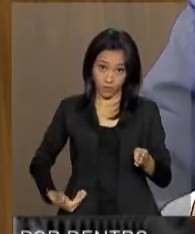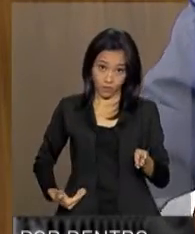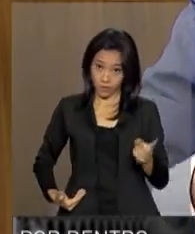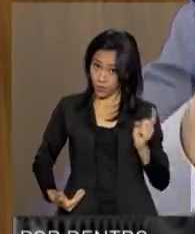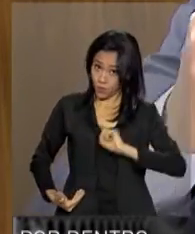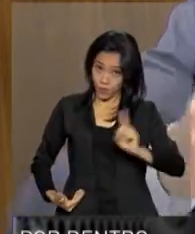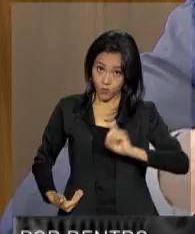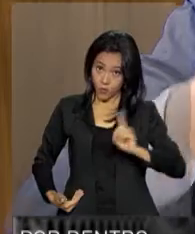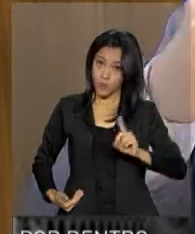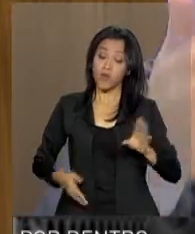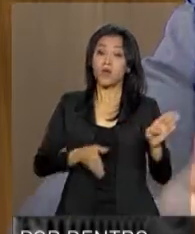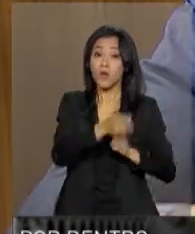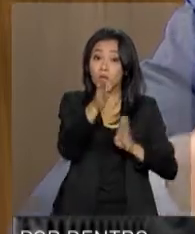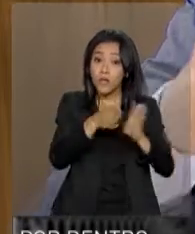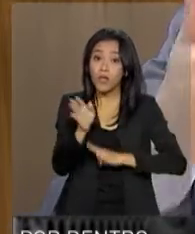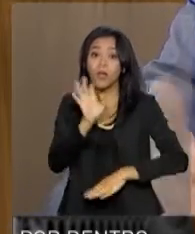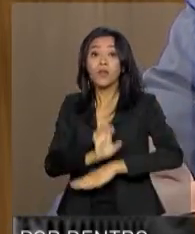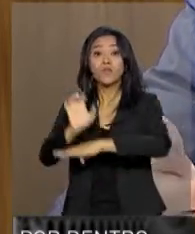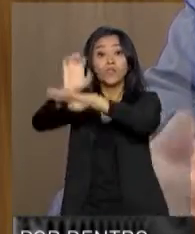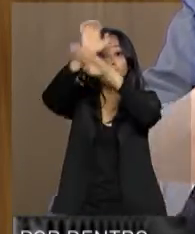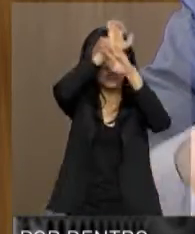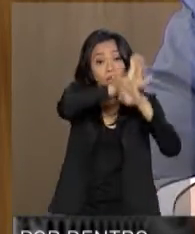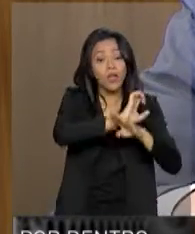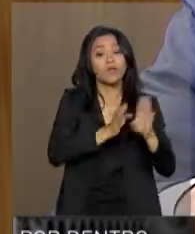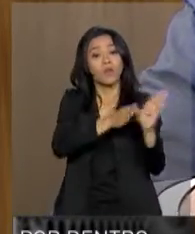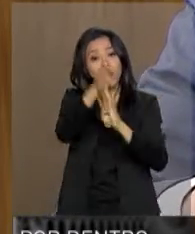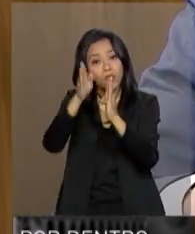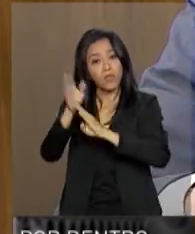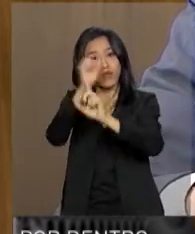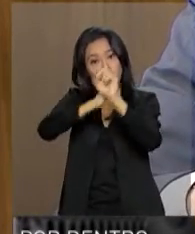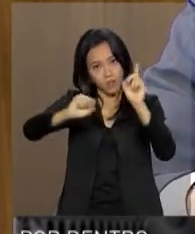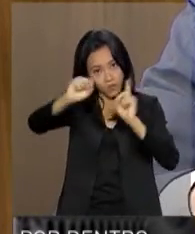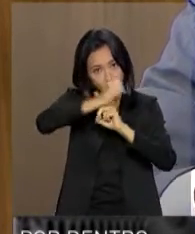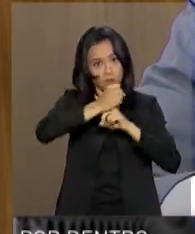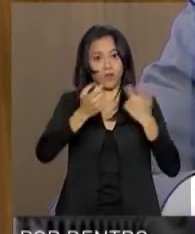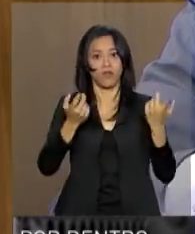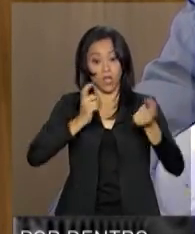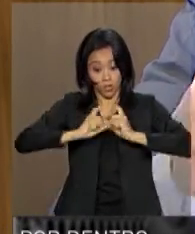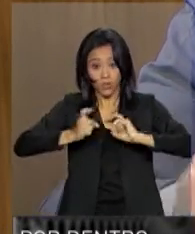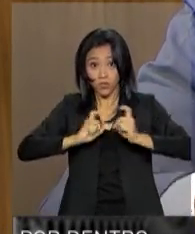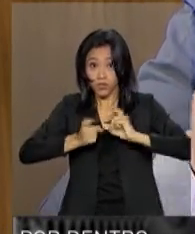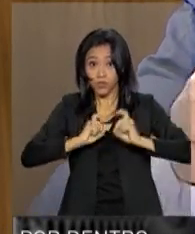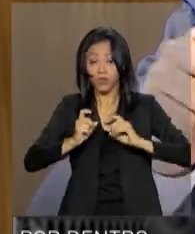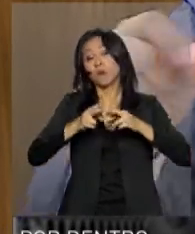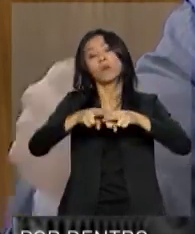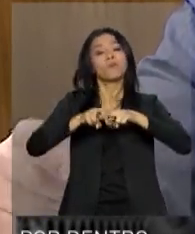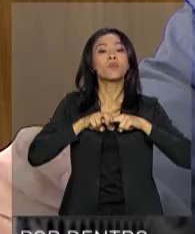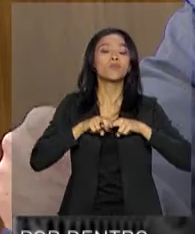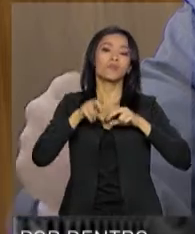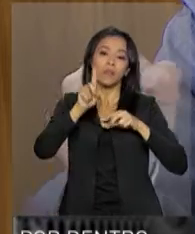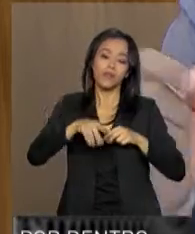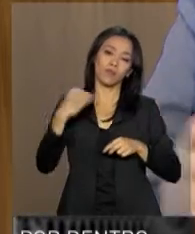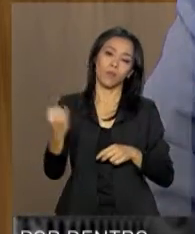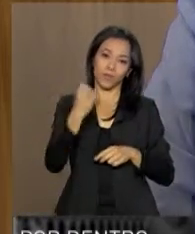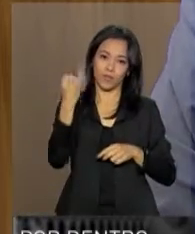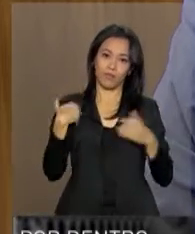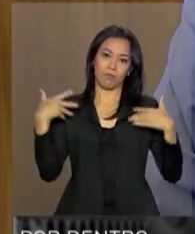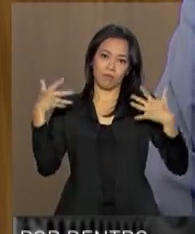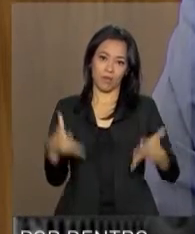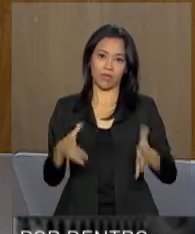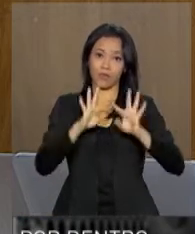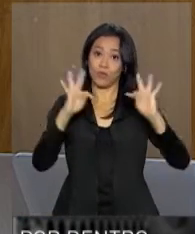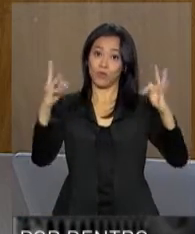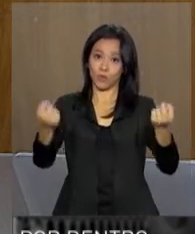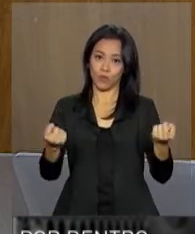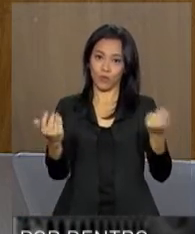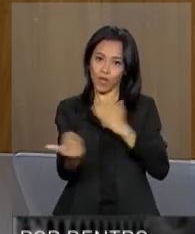governo é um grande norte para o estado para a sociedade por isso é tão importante a participação de todos na construção desse plano e como